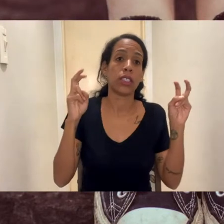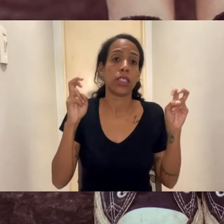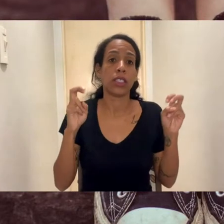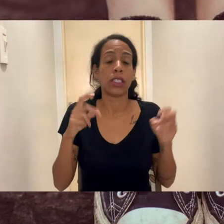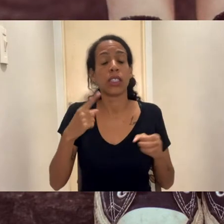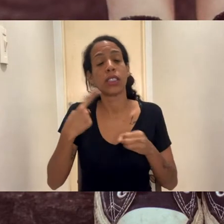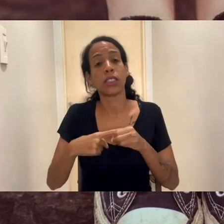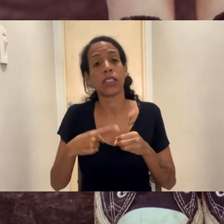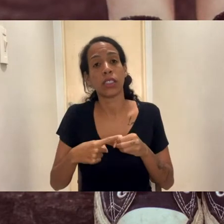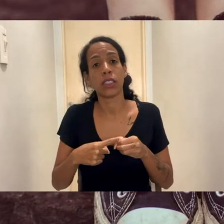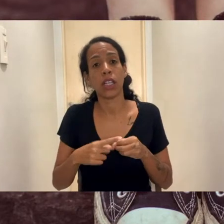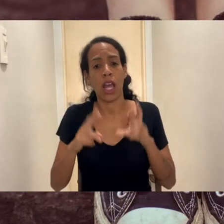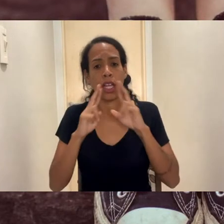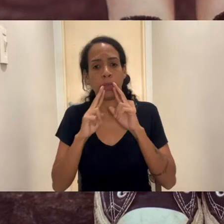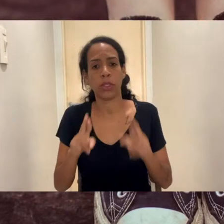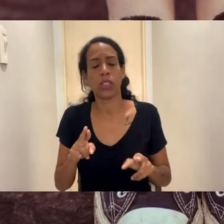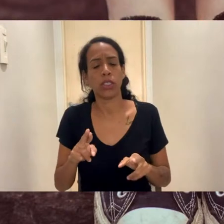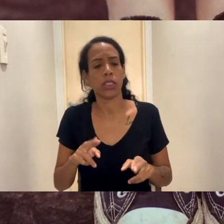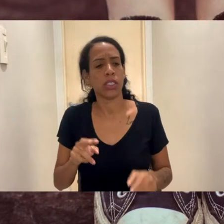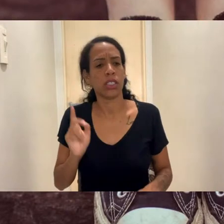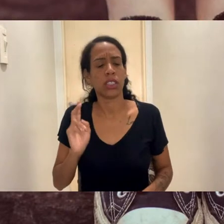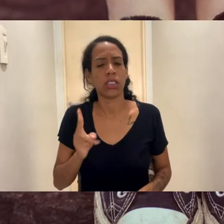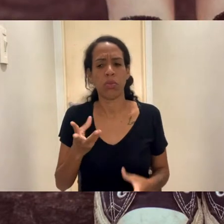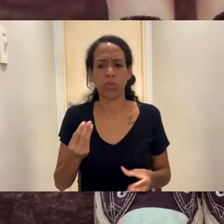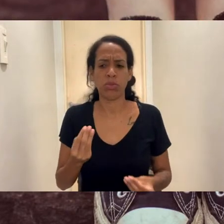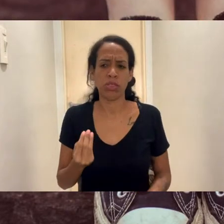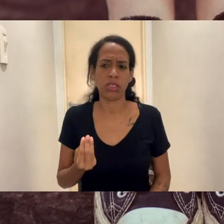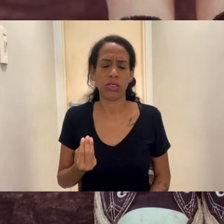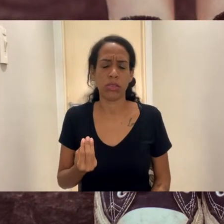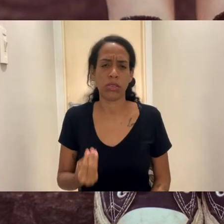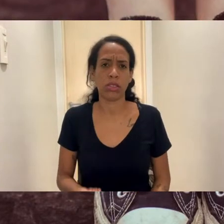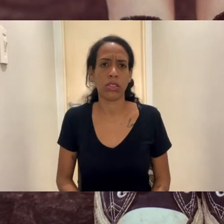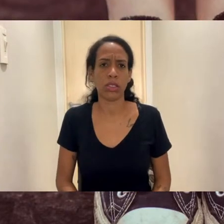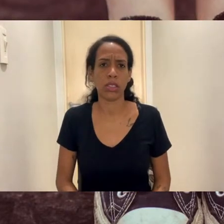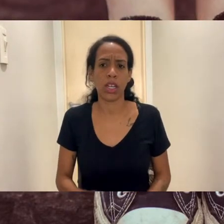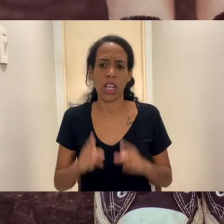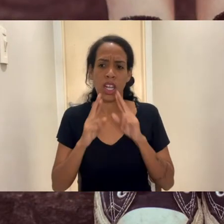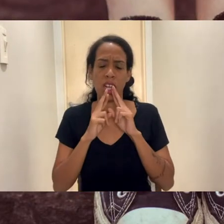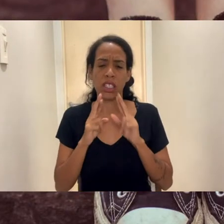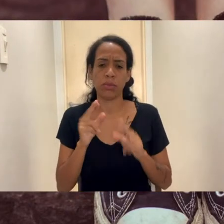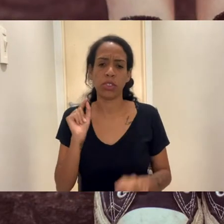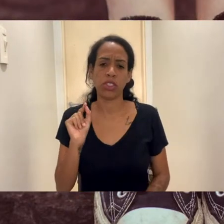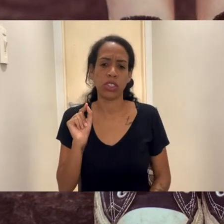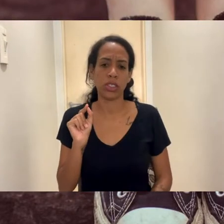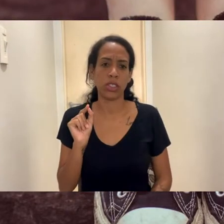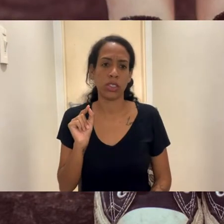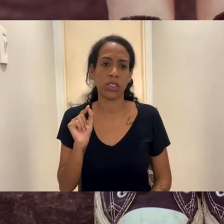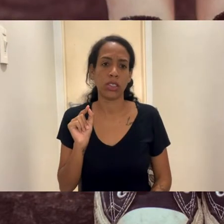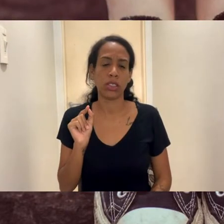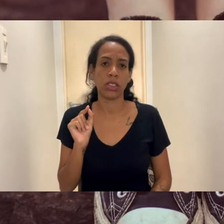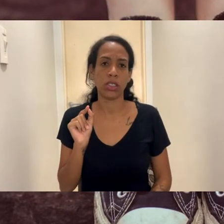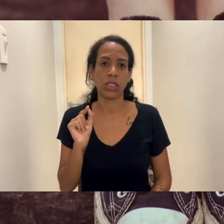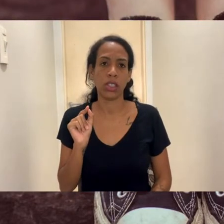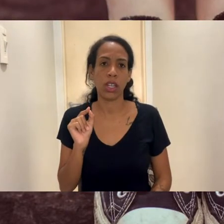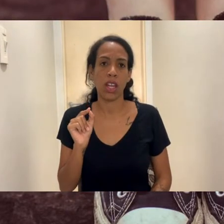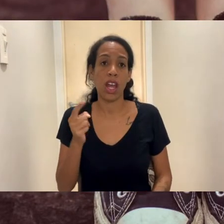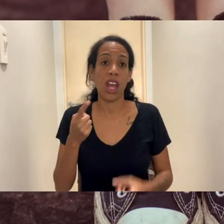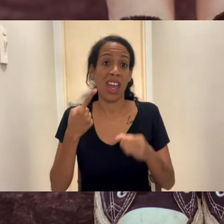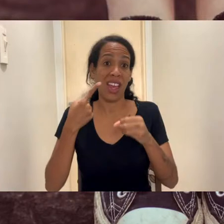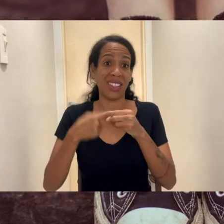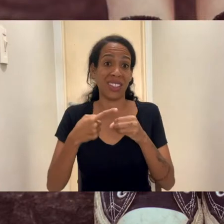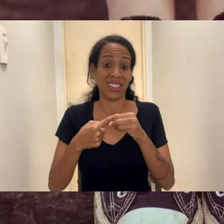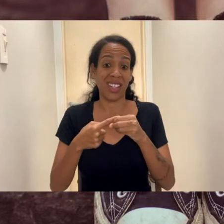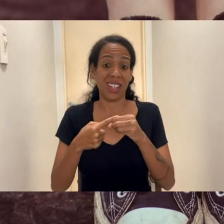E as respostas dos adolescentes me traziam muito, né, uma resposta de que o Estado ele